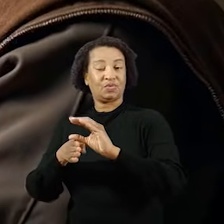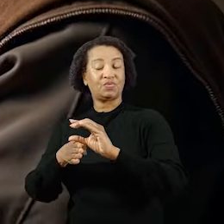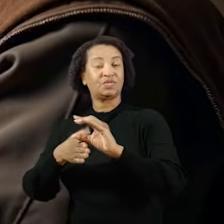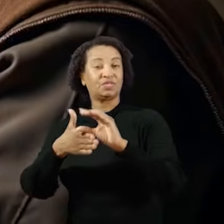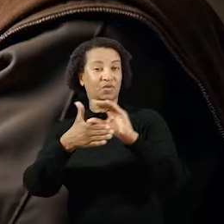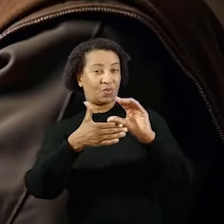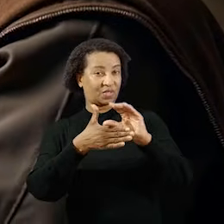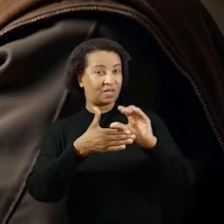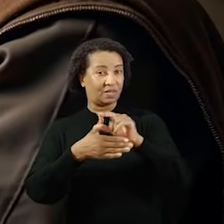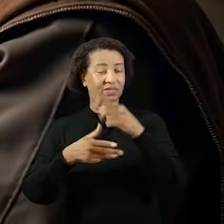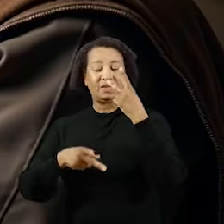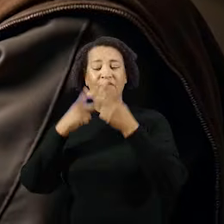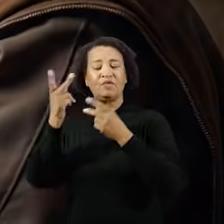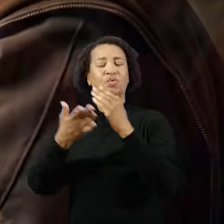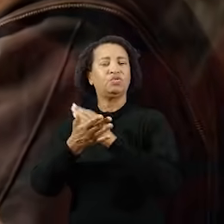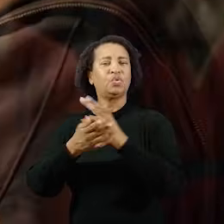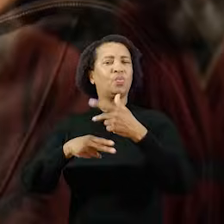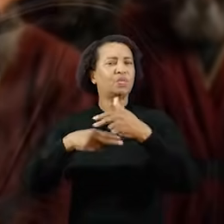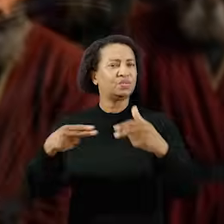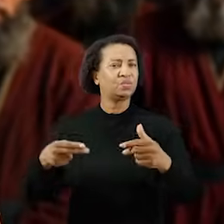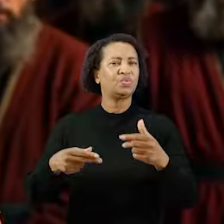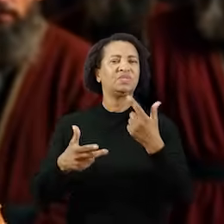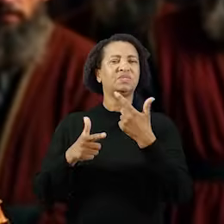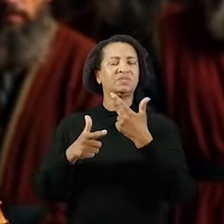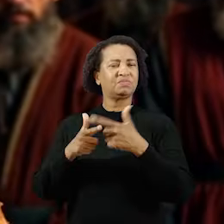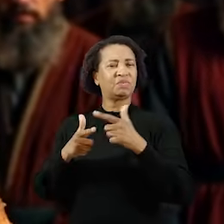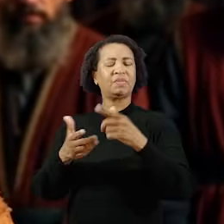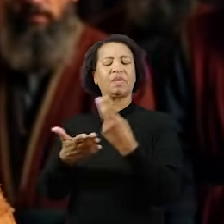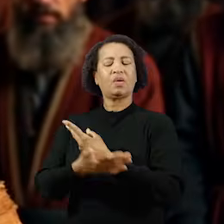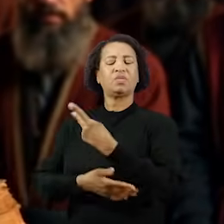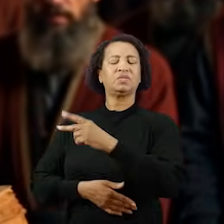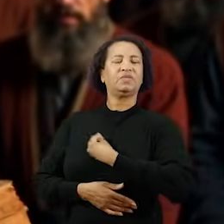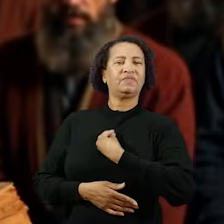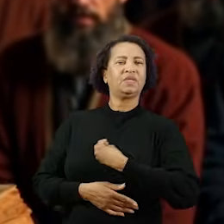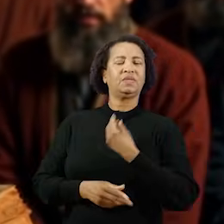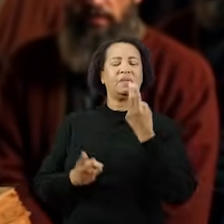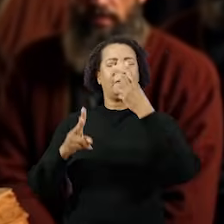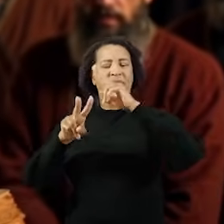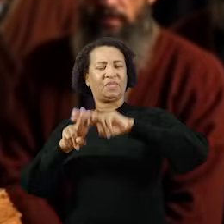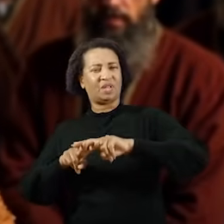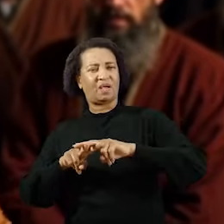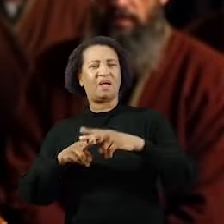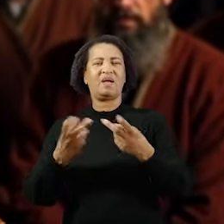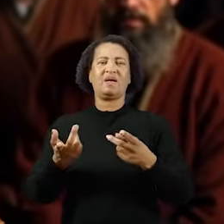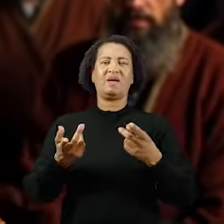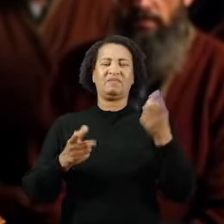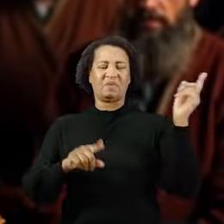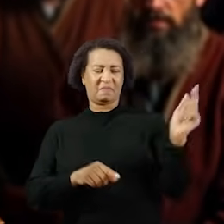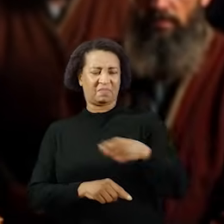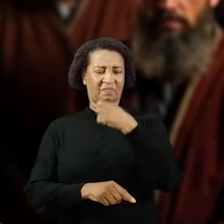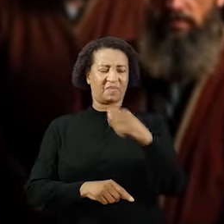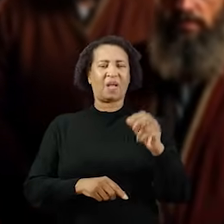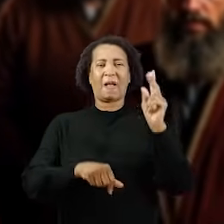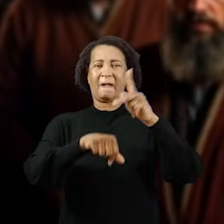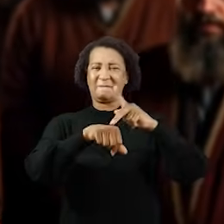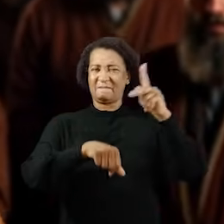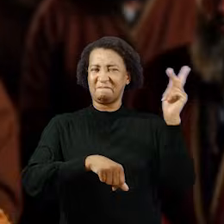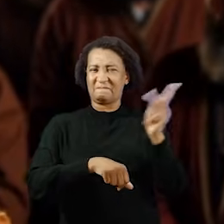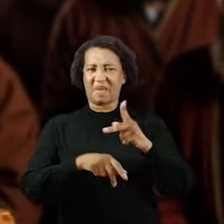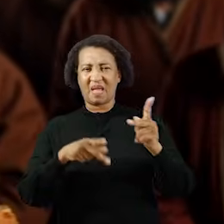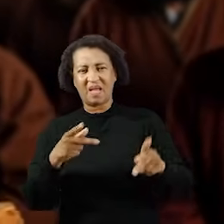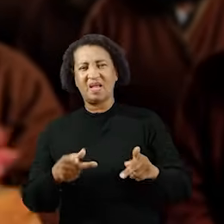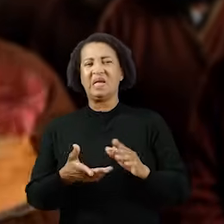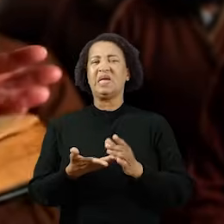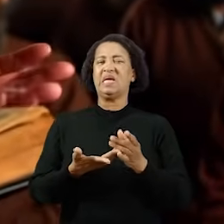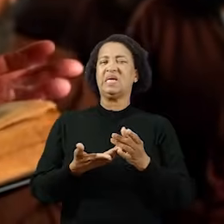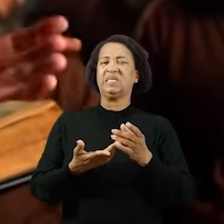citou algumas coisas pelas quais ele mesmo tinha passado: encarceramento, açoites, exposição à morte, apedrejamento, golpes